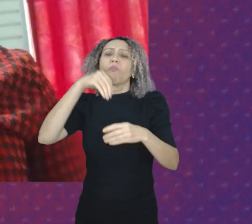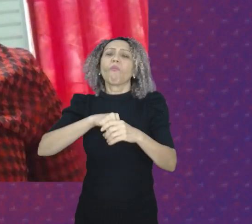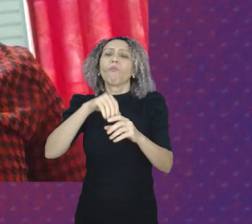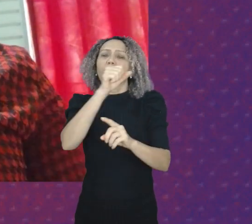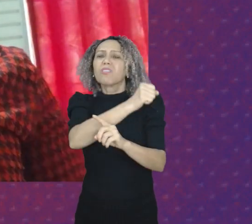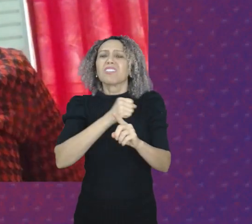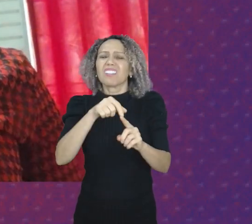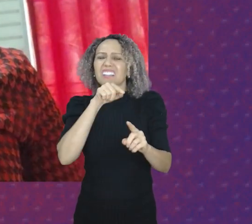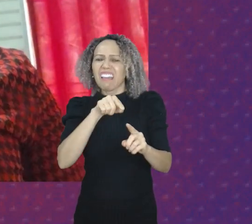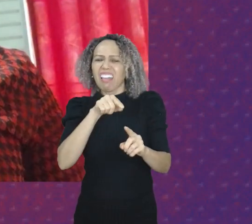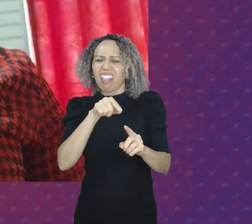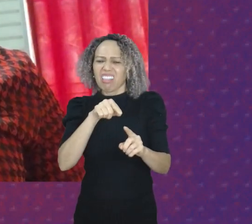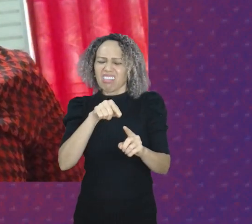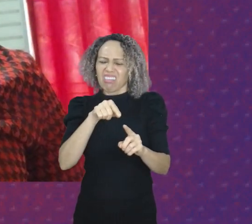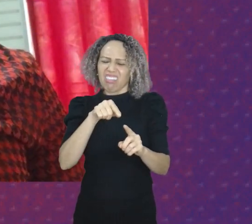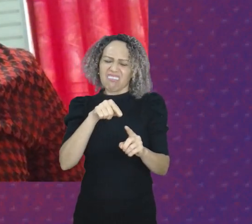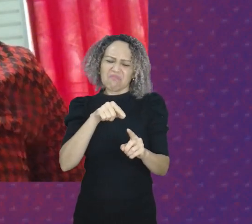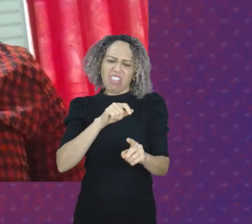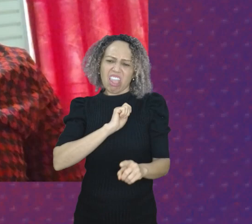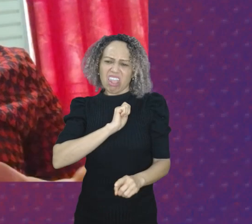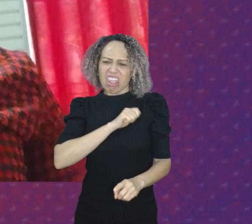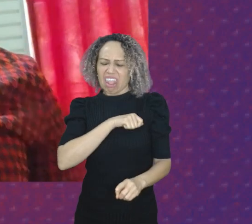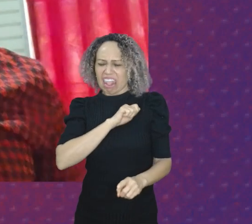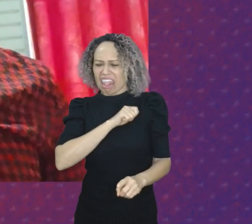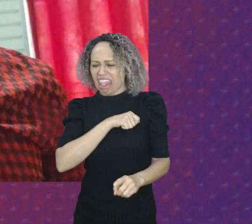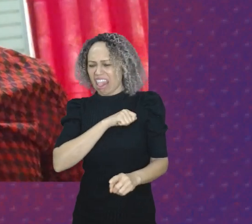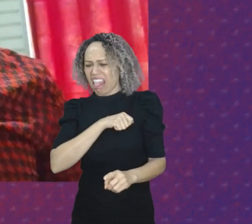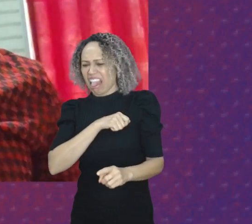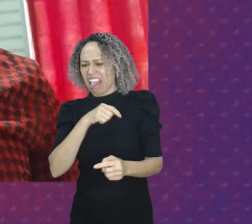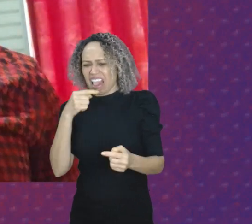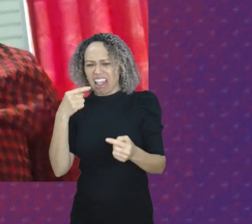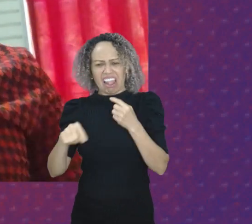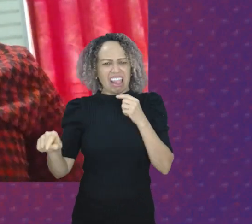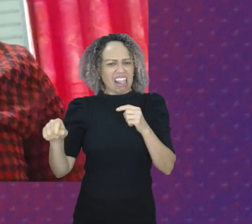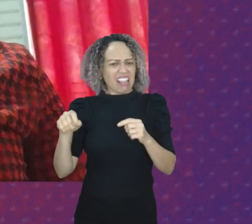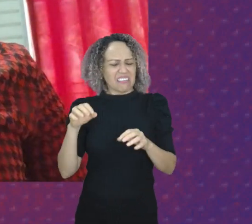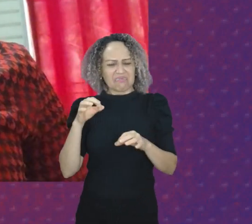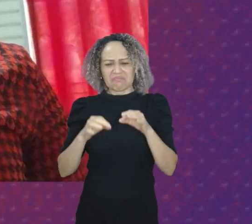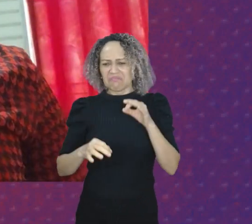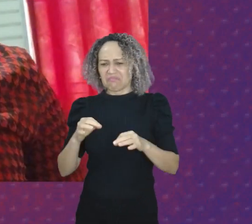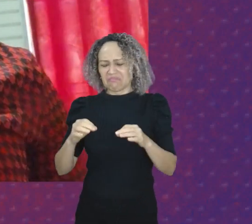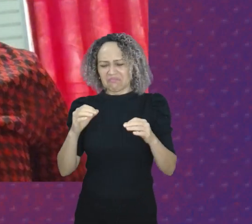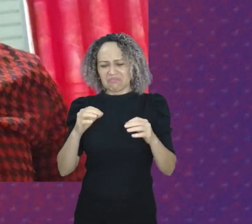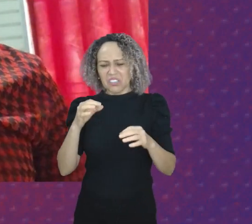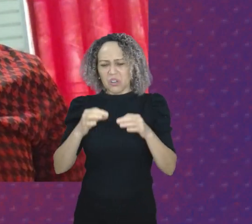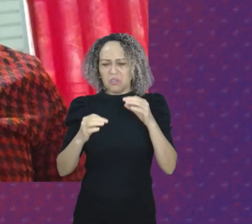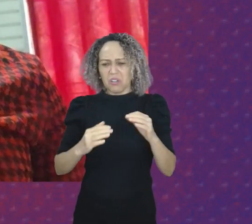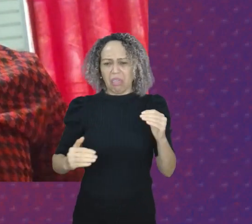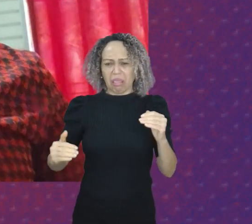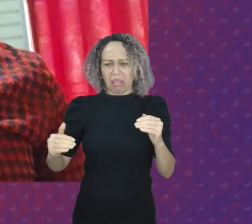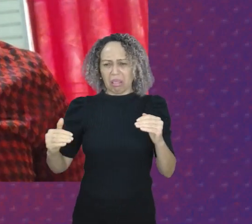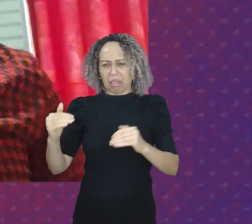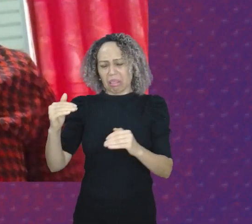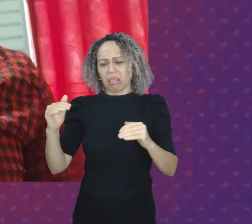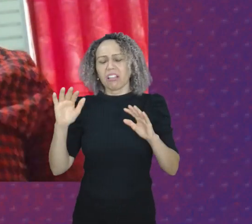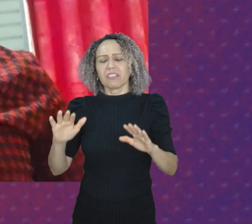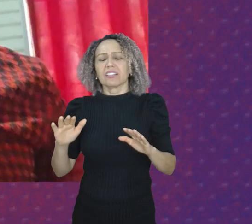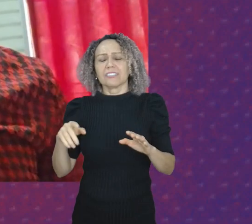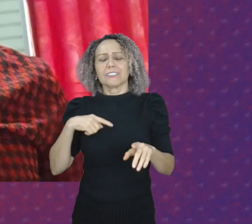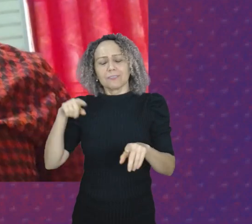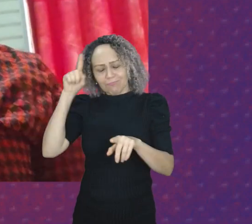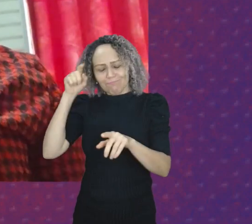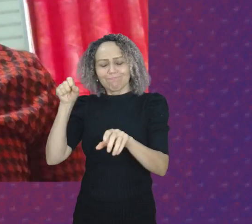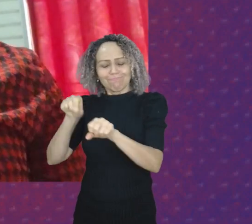e que vem matando todos os dias a população de travestis e transexuais e também mulheres lésbicas. E isso por conta do